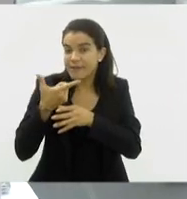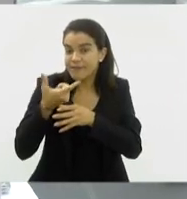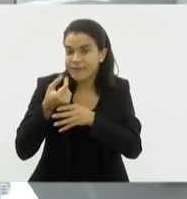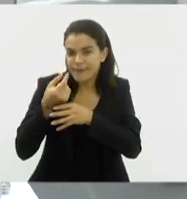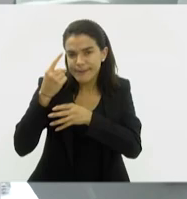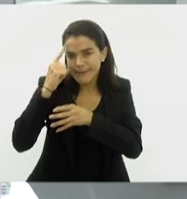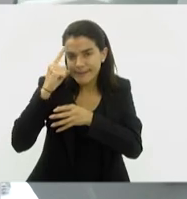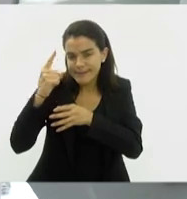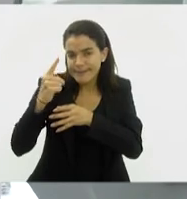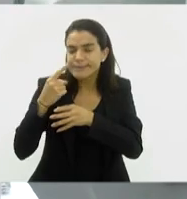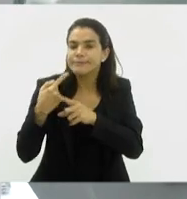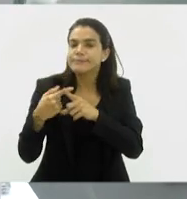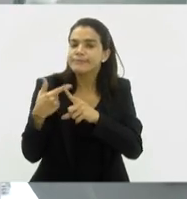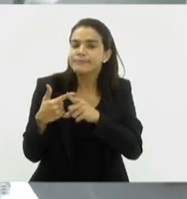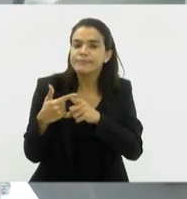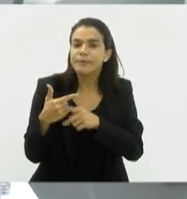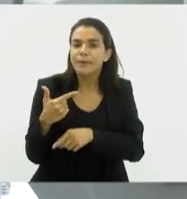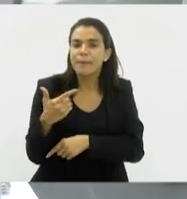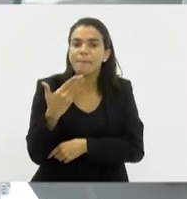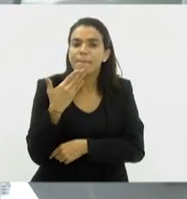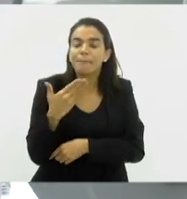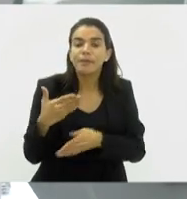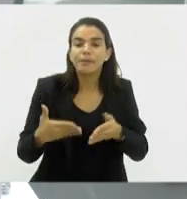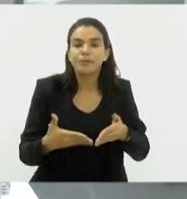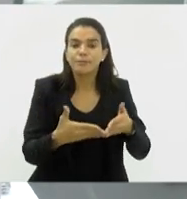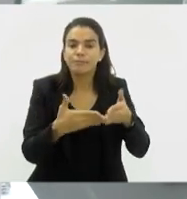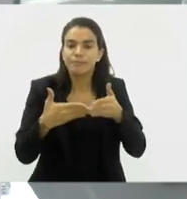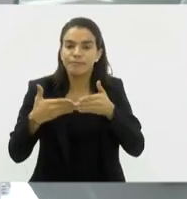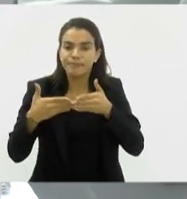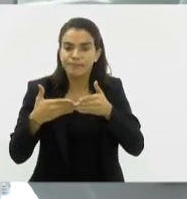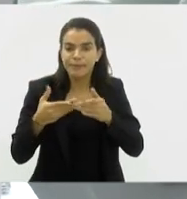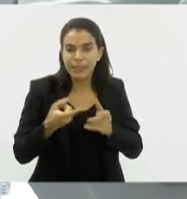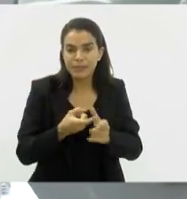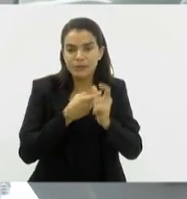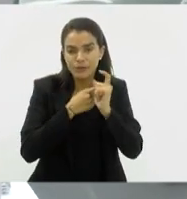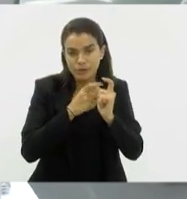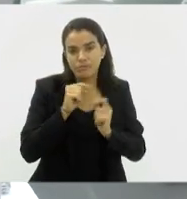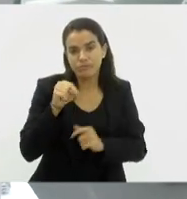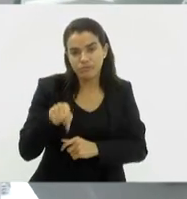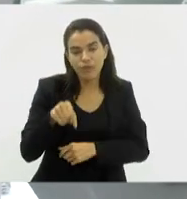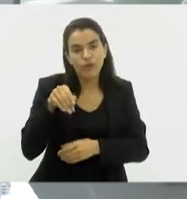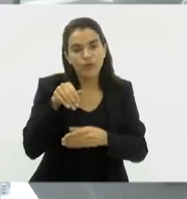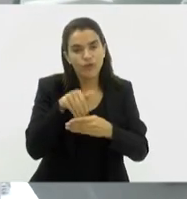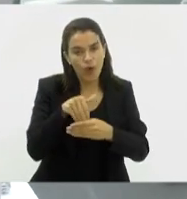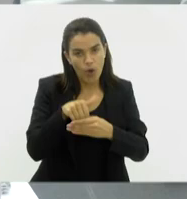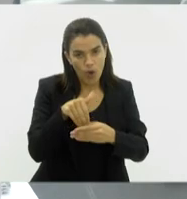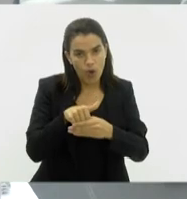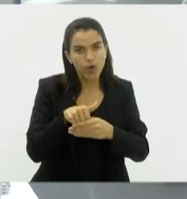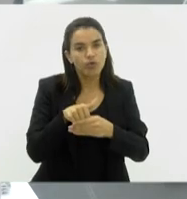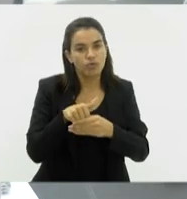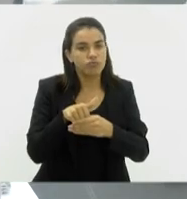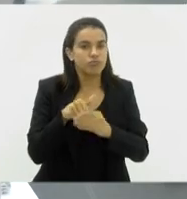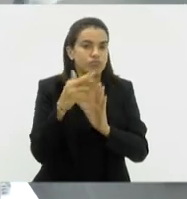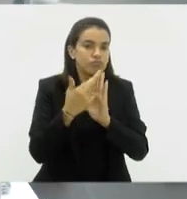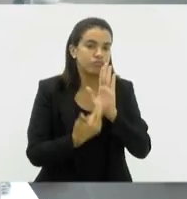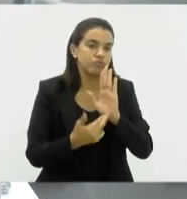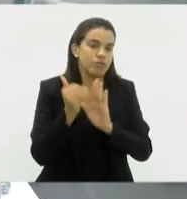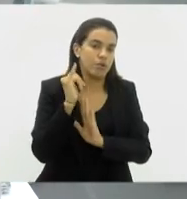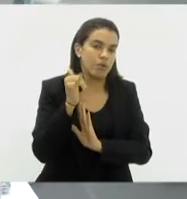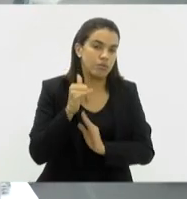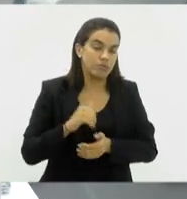dias porque pedimos a suspensão para avaliação do voto dado pelo relator